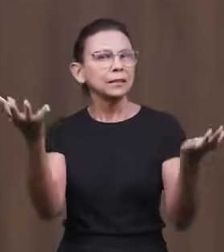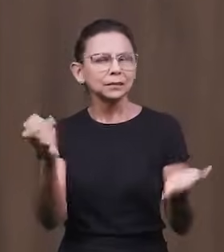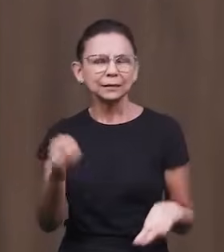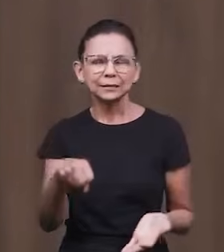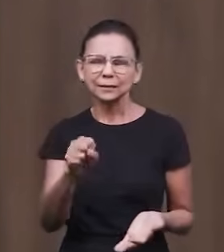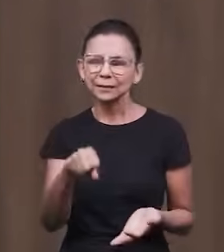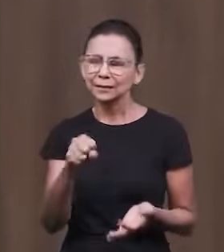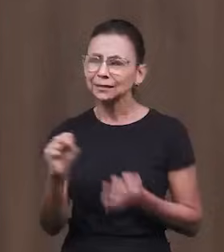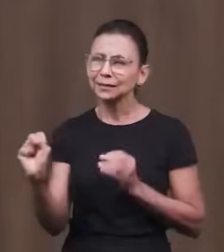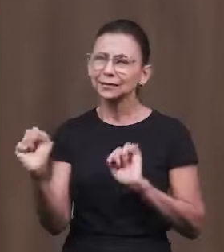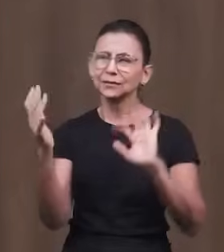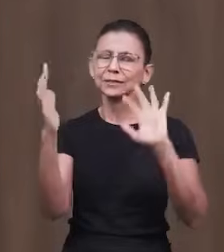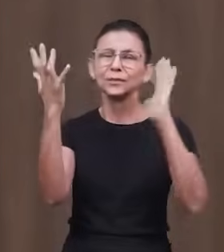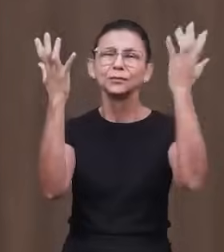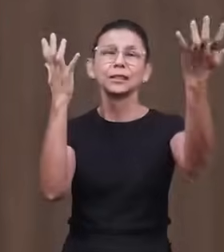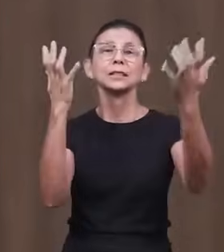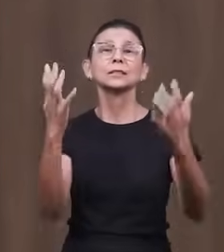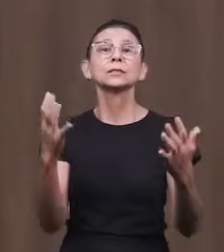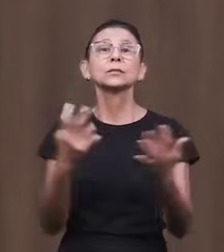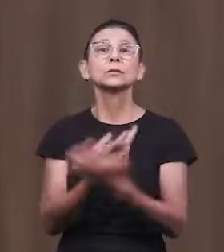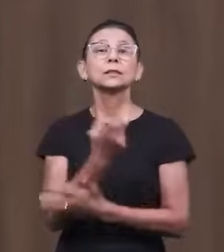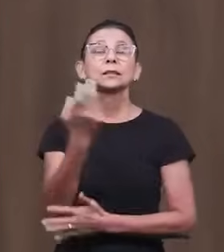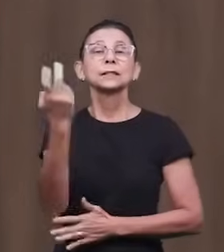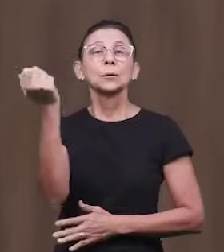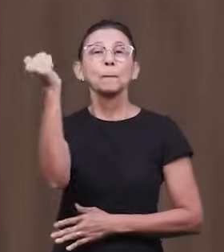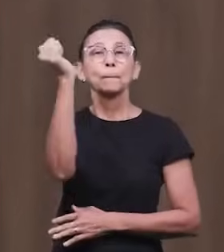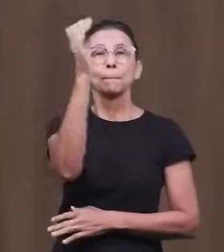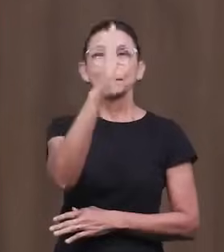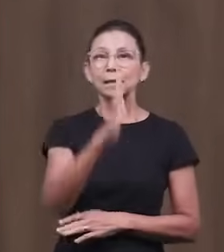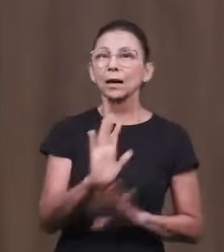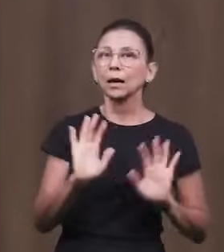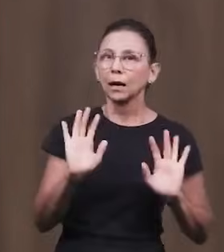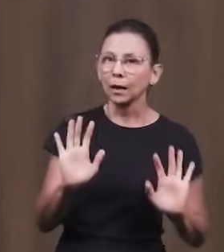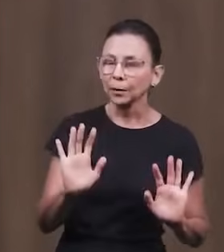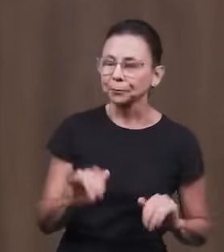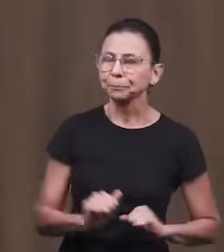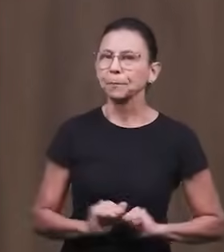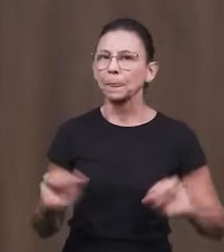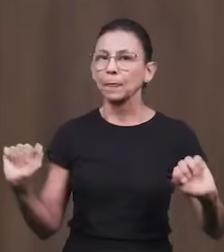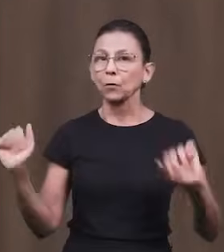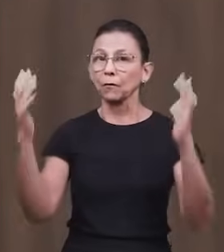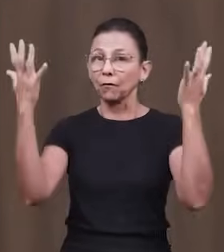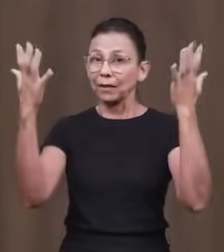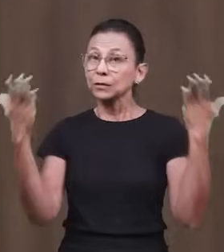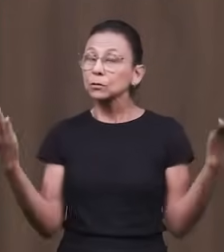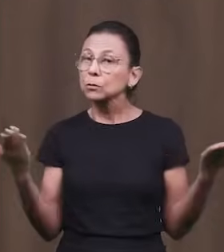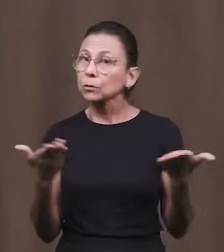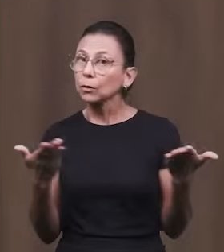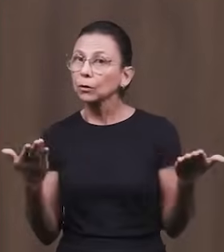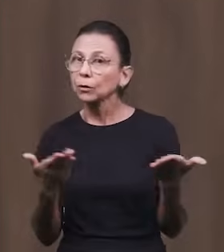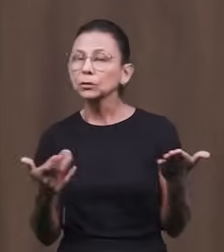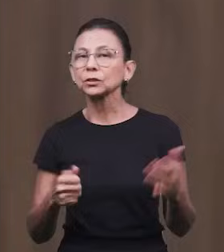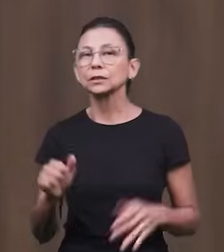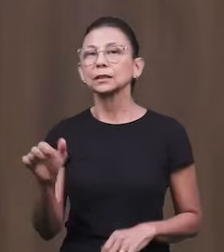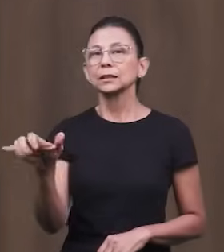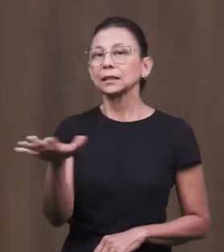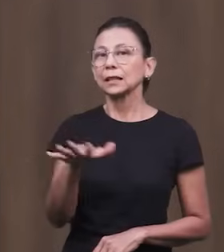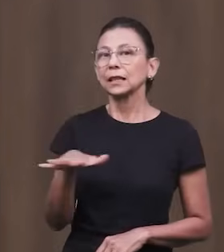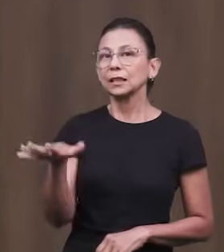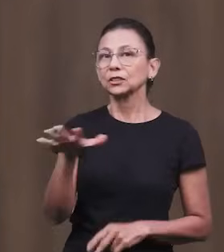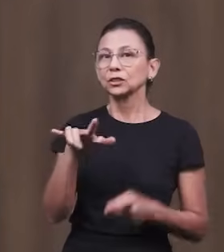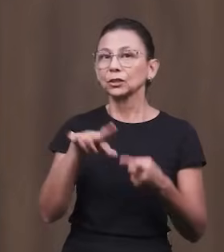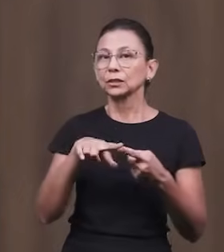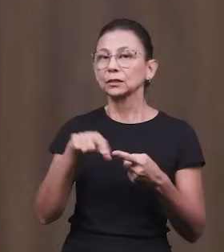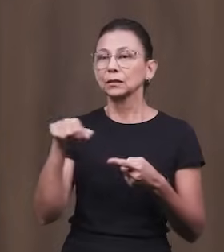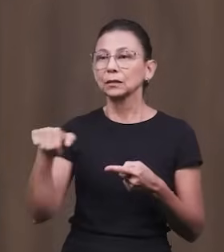nós vamos compartilhar com você vários eventos que aconteceram no Brasil. Aliás, eventos hoje, nós vamos falar sobre a região,